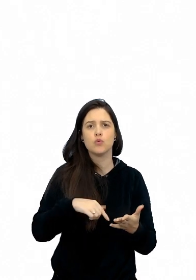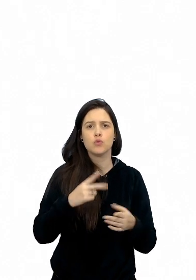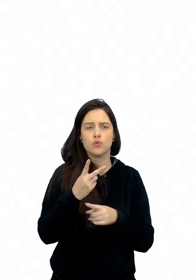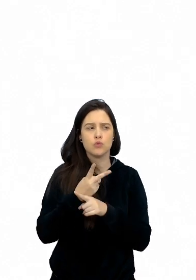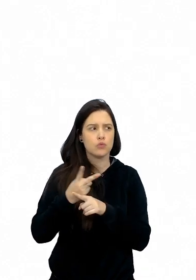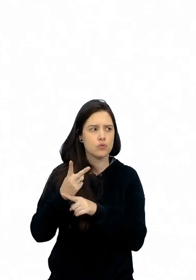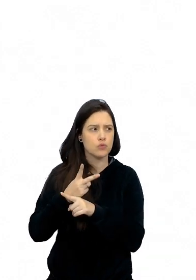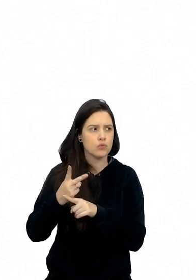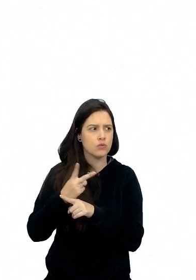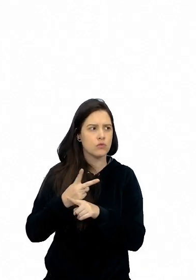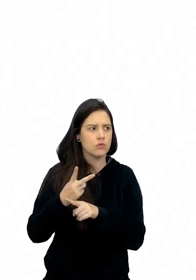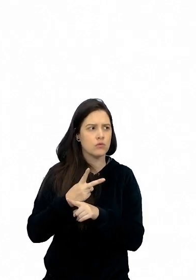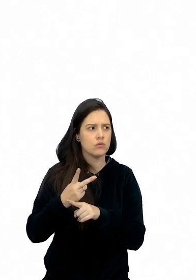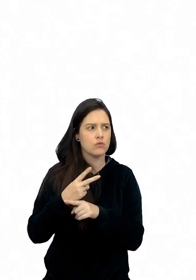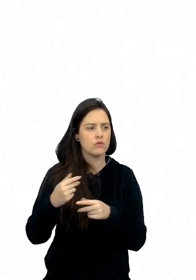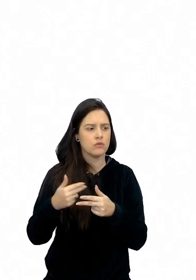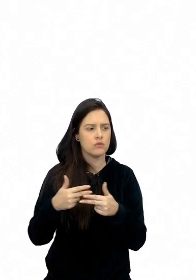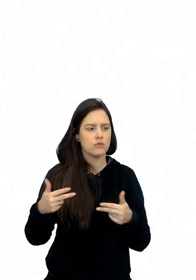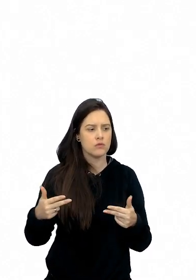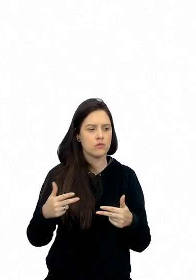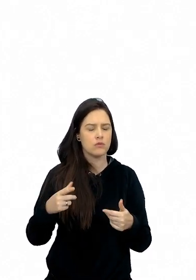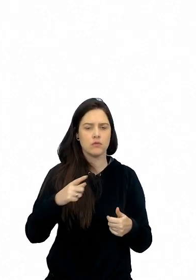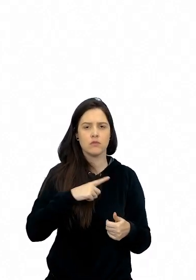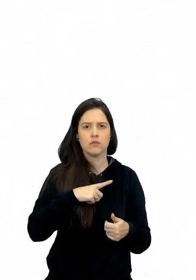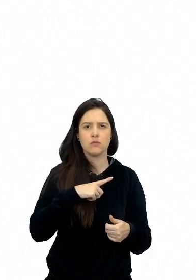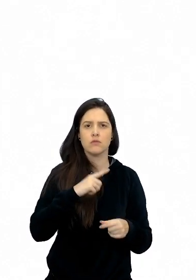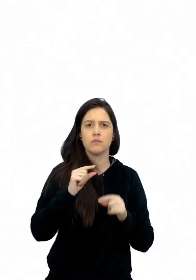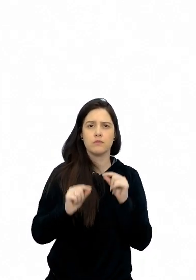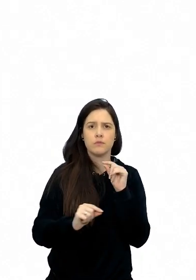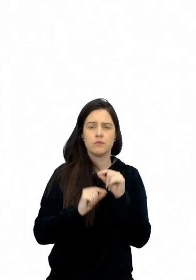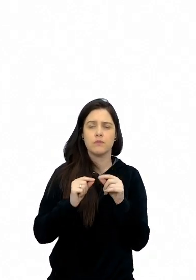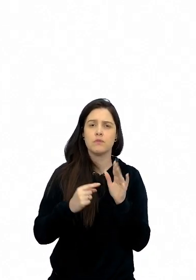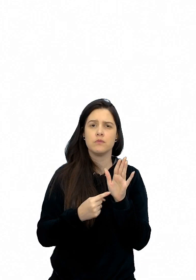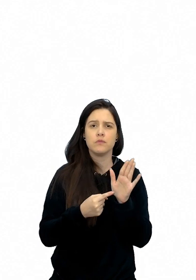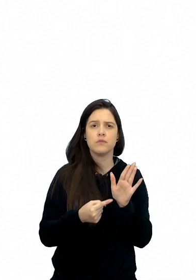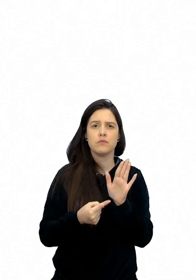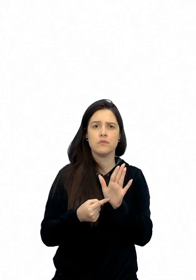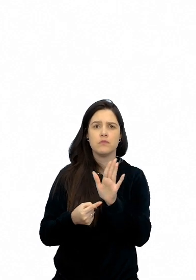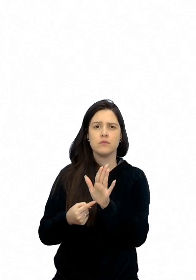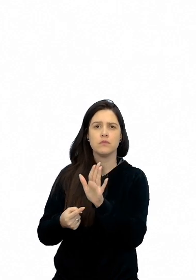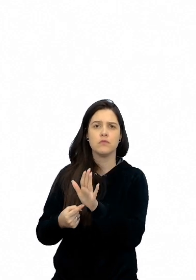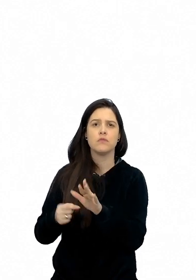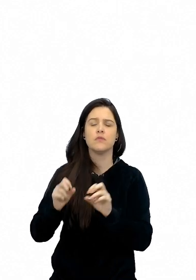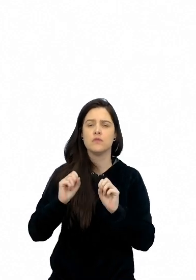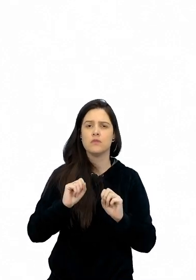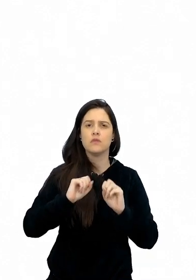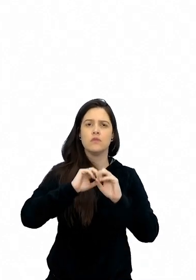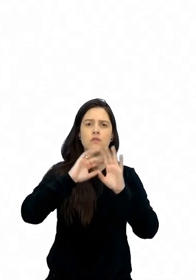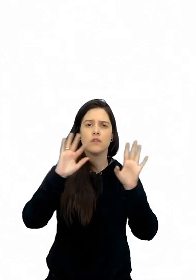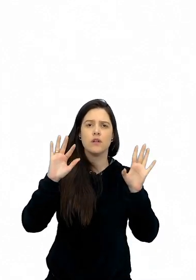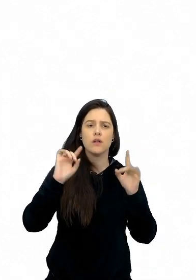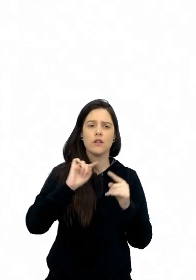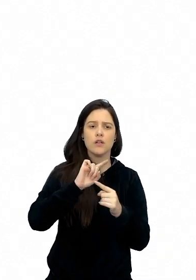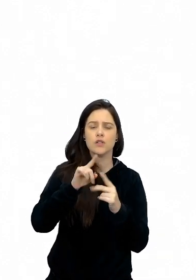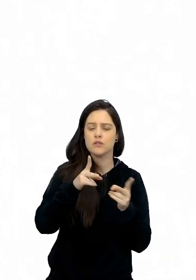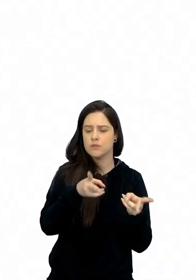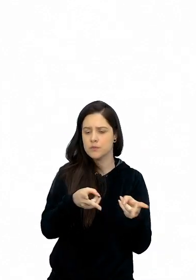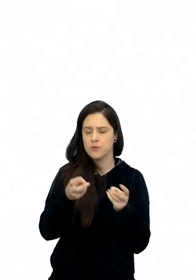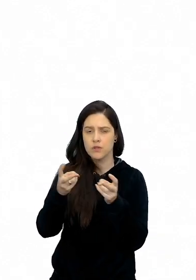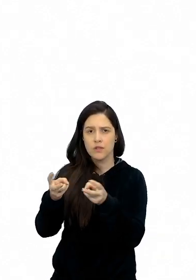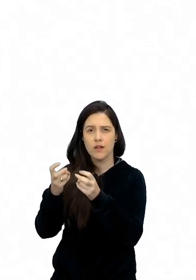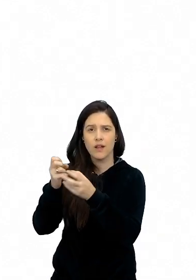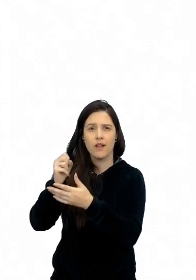para os estudantes, né, de quanto que tem ali, que para os estudantes não fica claro, mas se a gente for analisar tudo